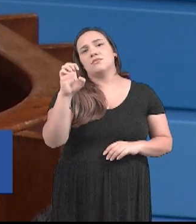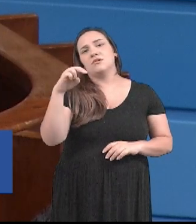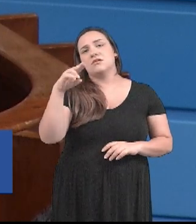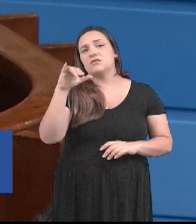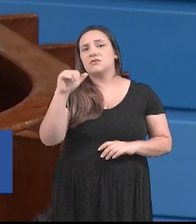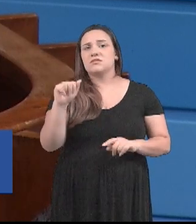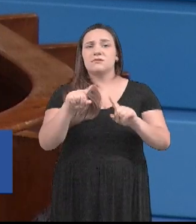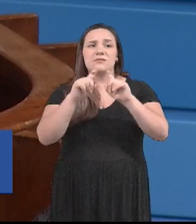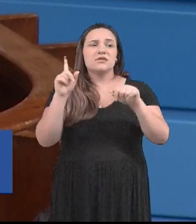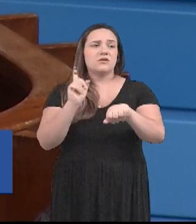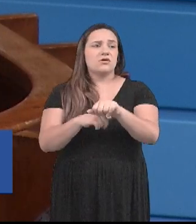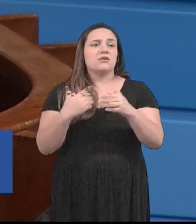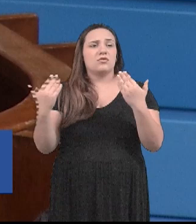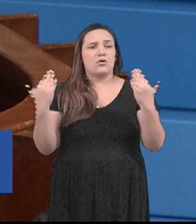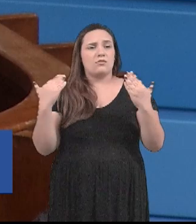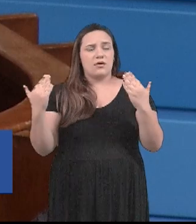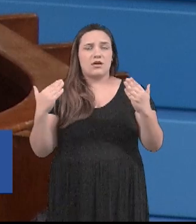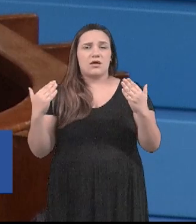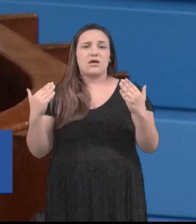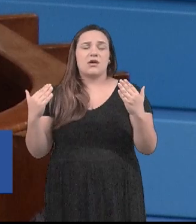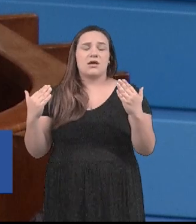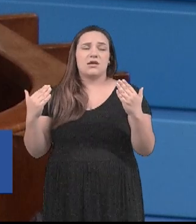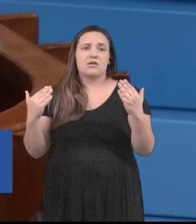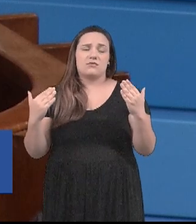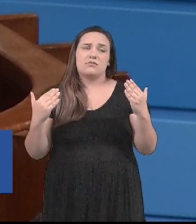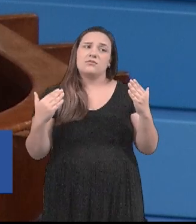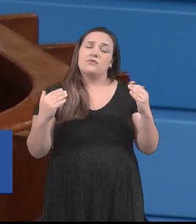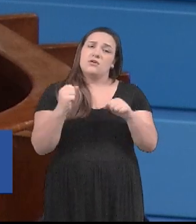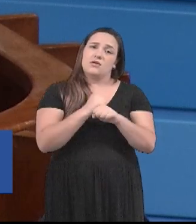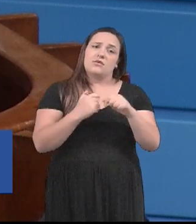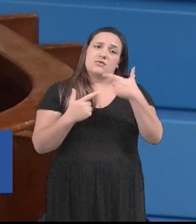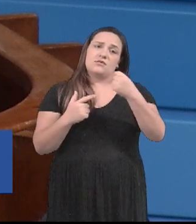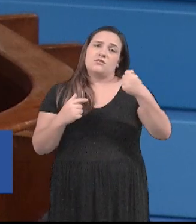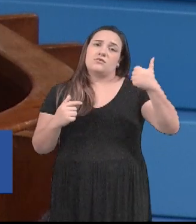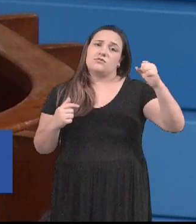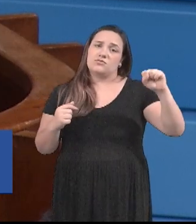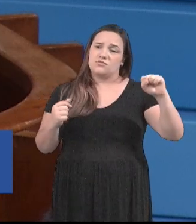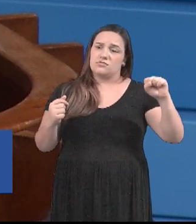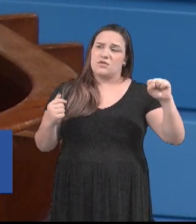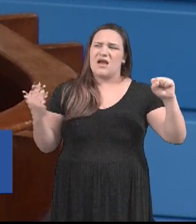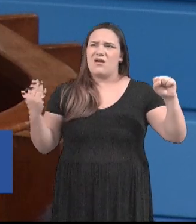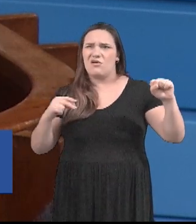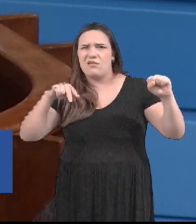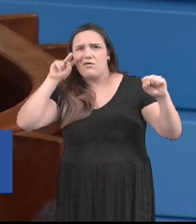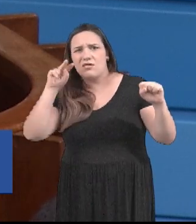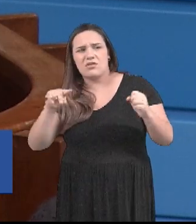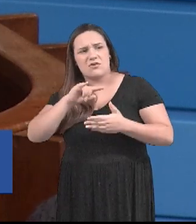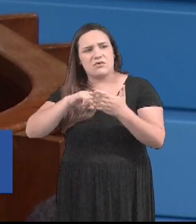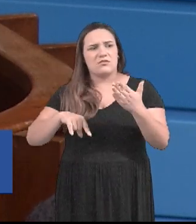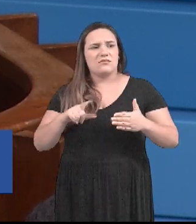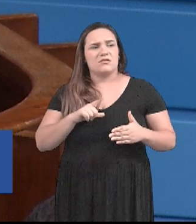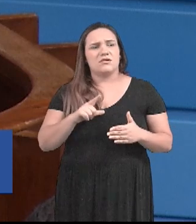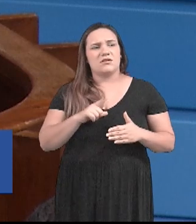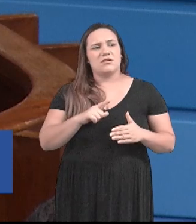aquilo que está na mão do desembargador hoje, para o ano de 2018, são 6